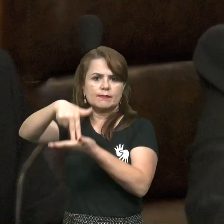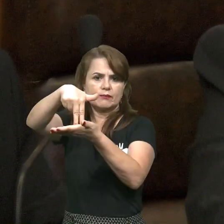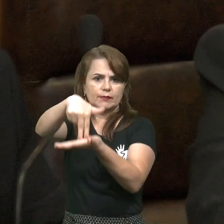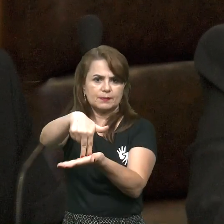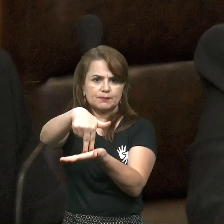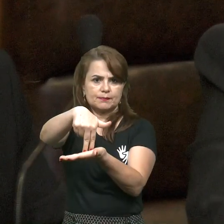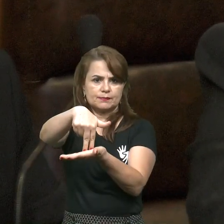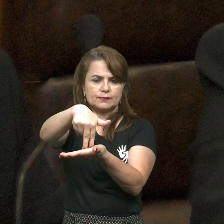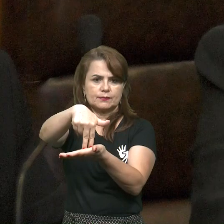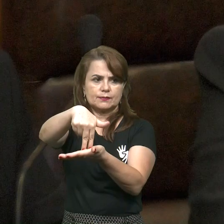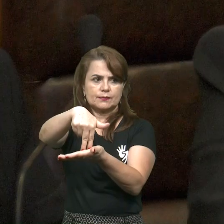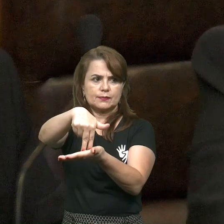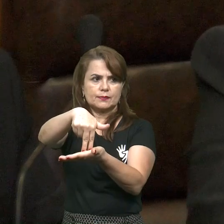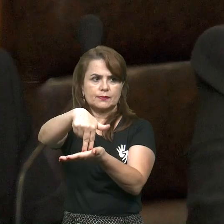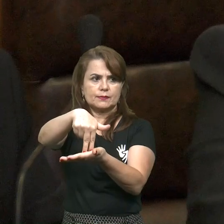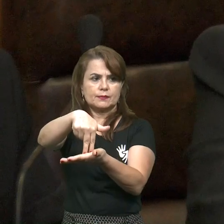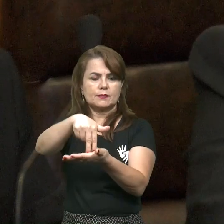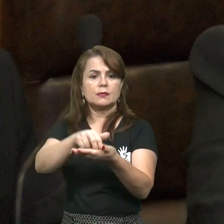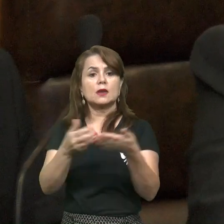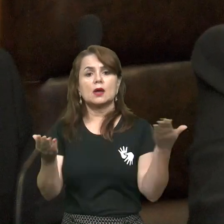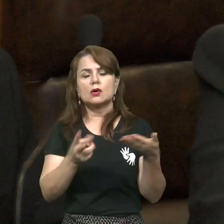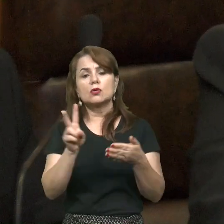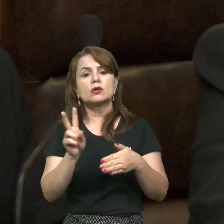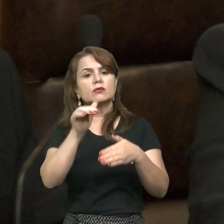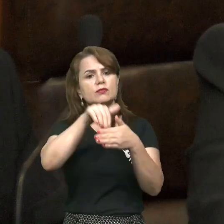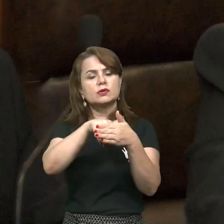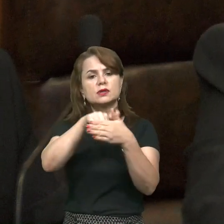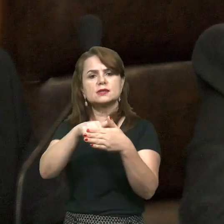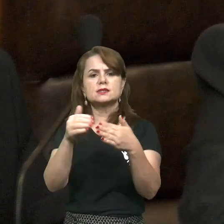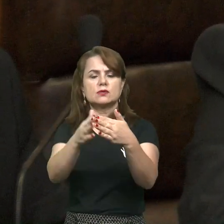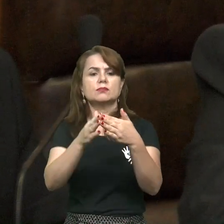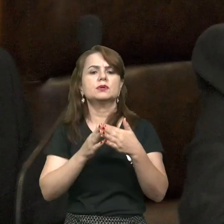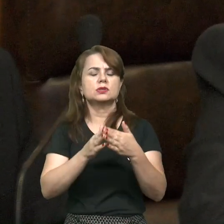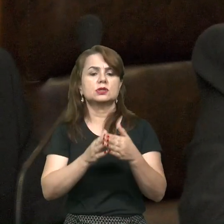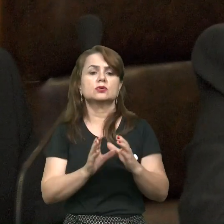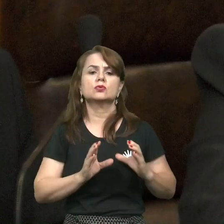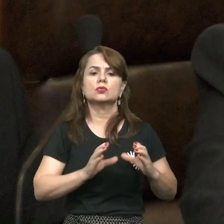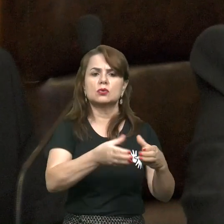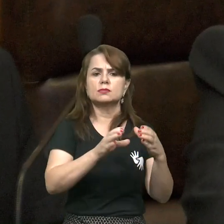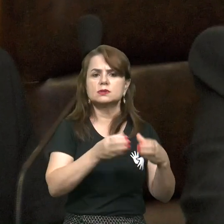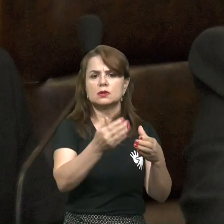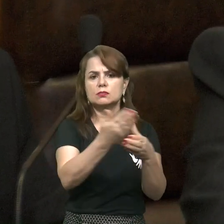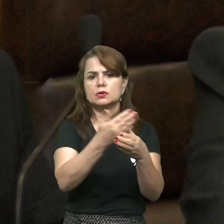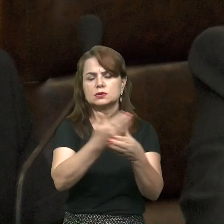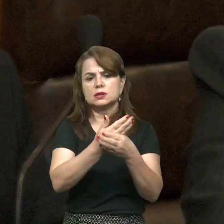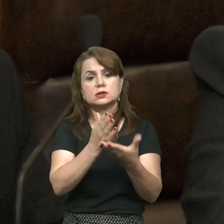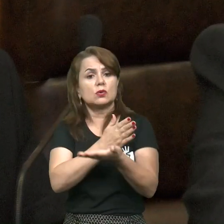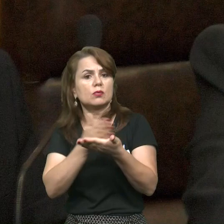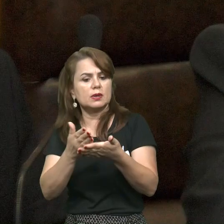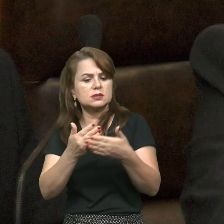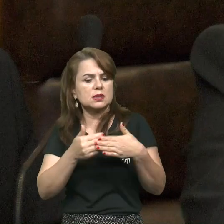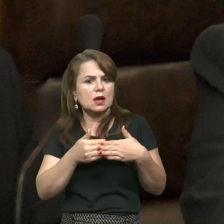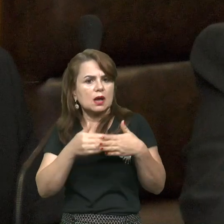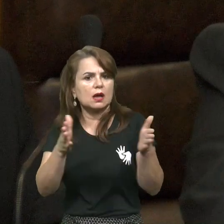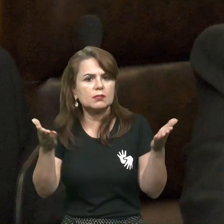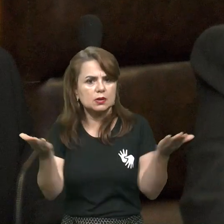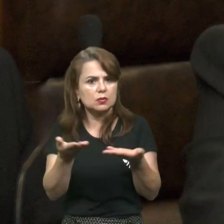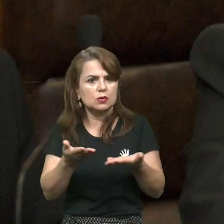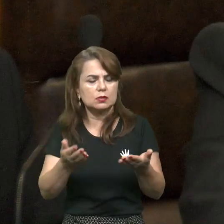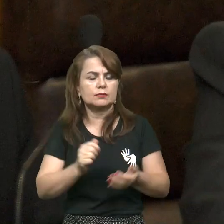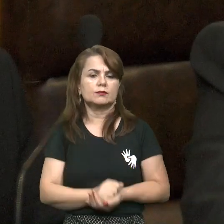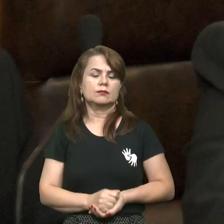levantar-se. Em votação, o pedido de instauração de comissão processante contra o prefeito Daniel